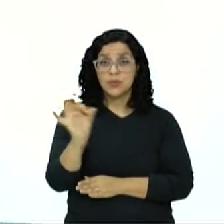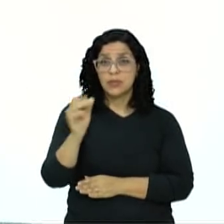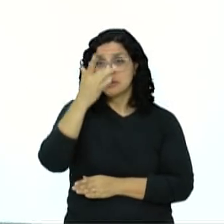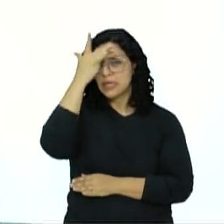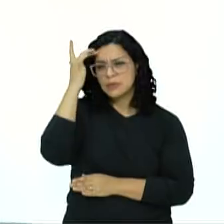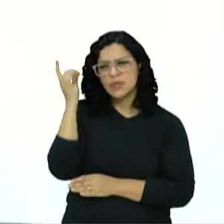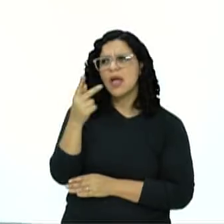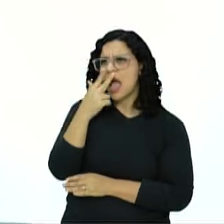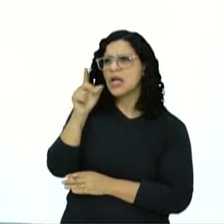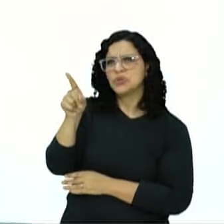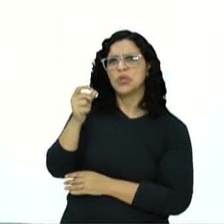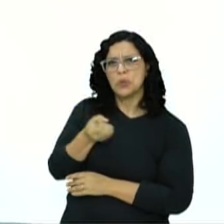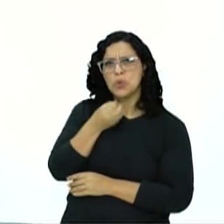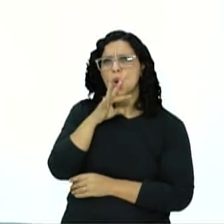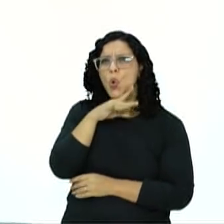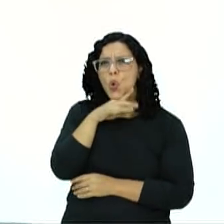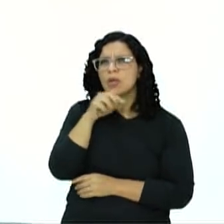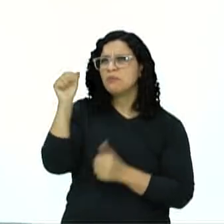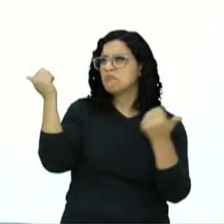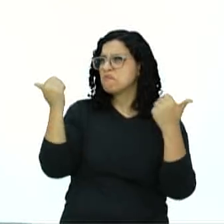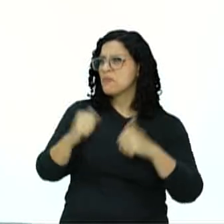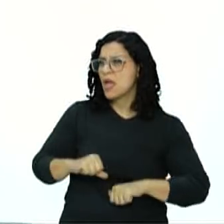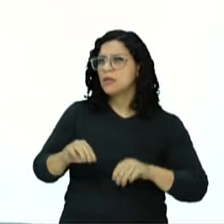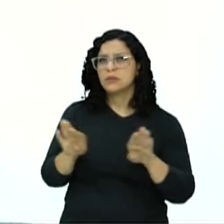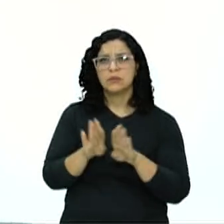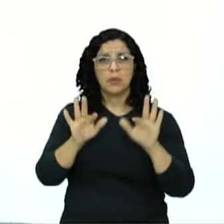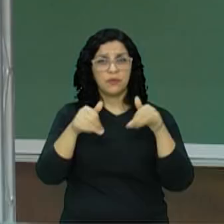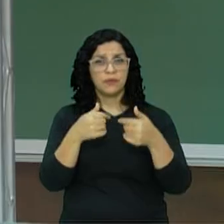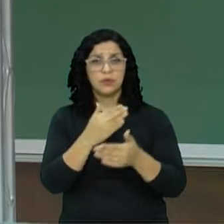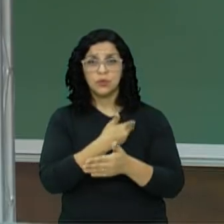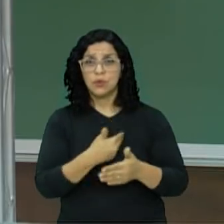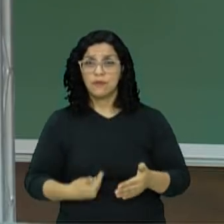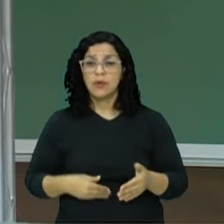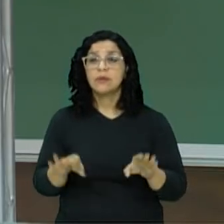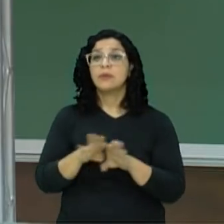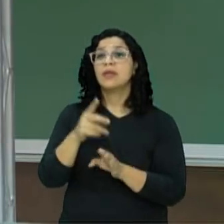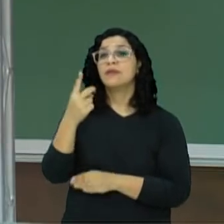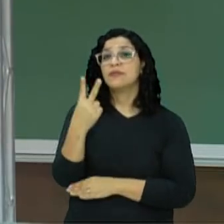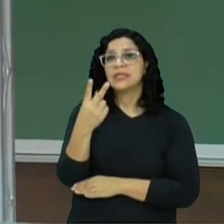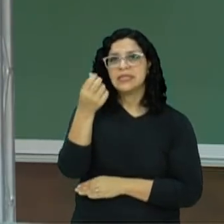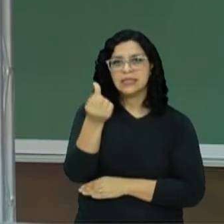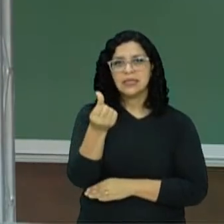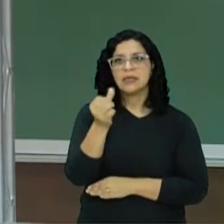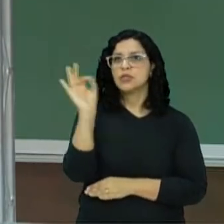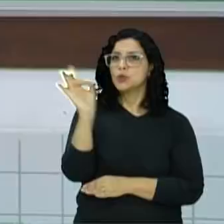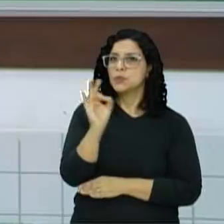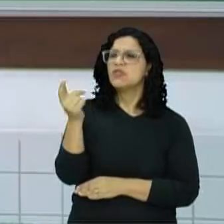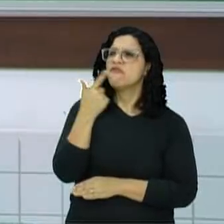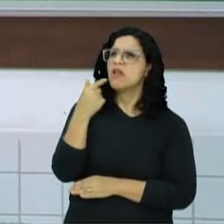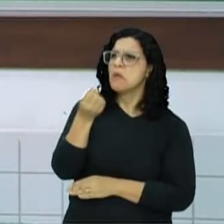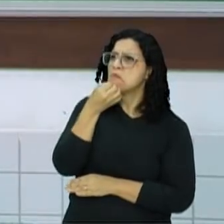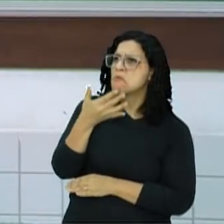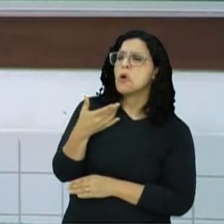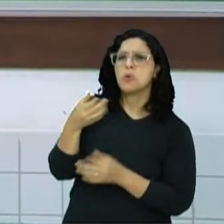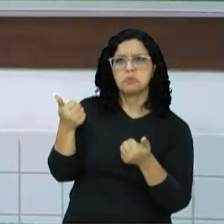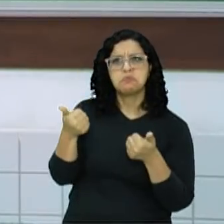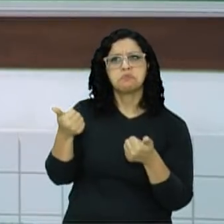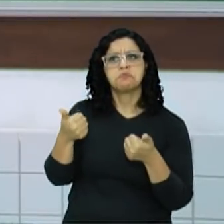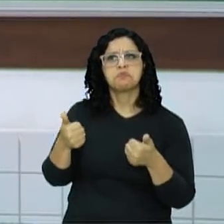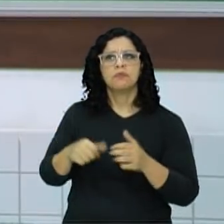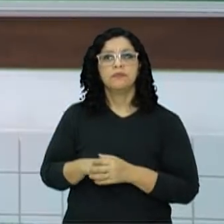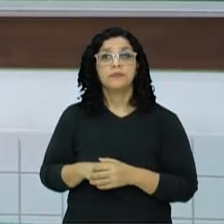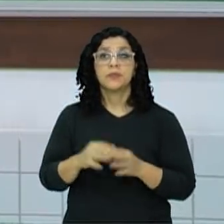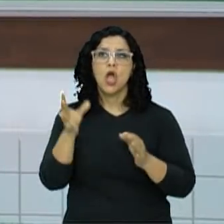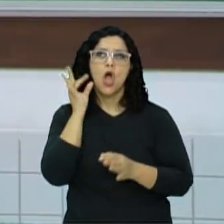pessoas consideravam o governo dele ruim ou péssimo ao final do governo, enquanto 26% consideravam bom ou